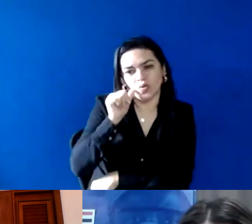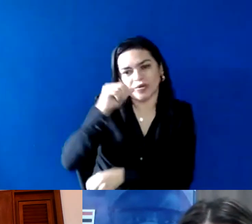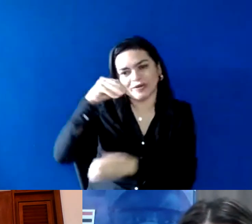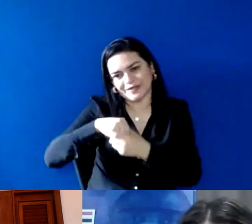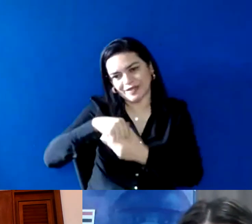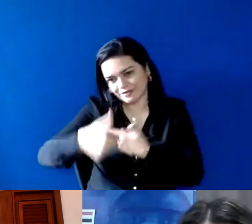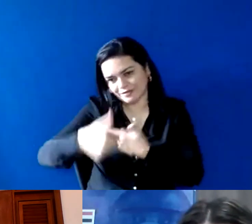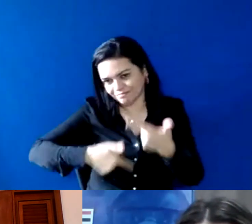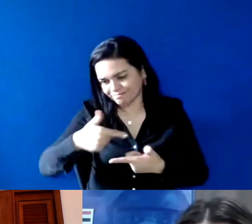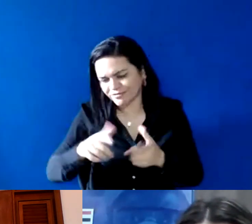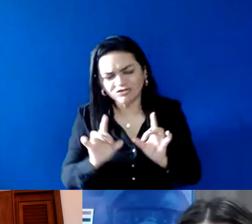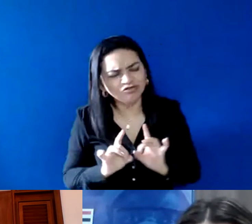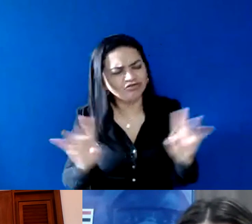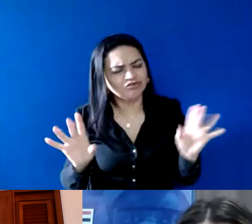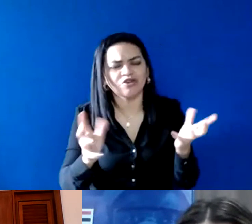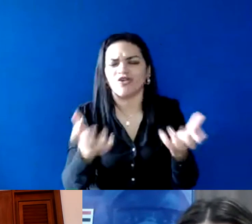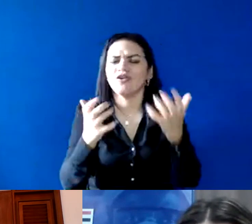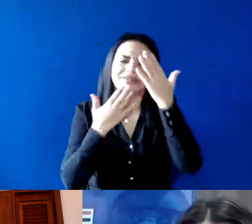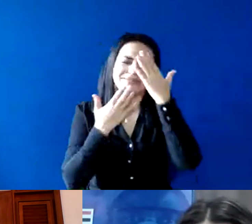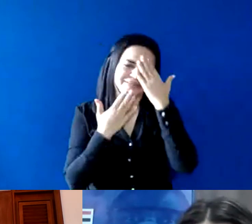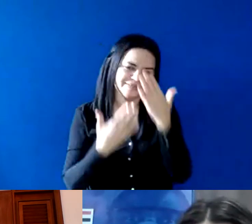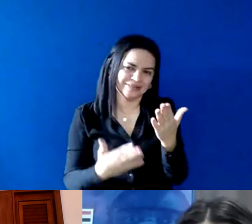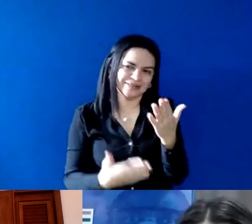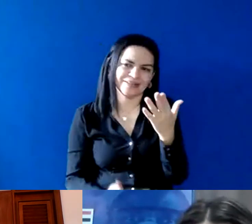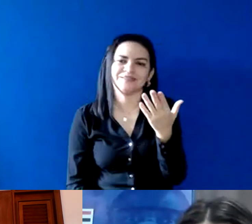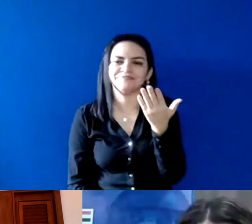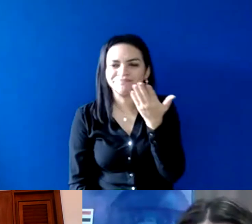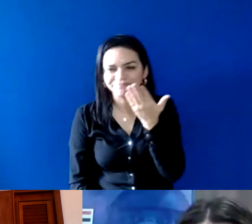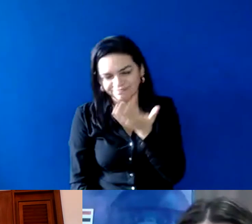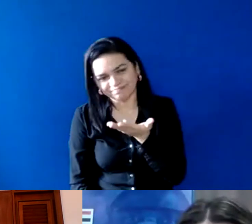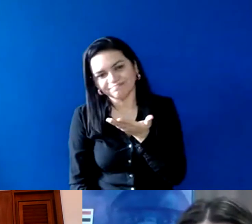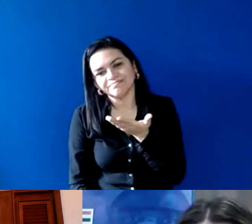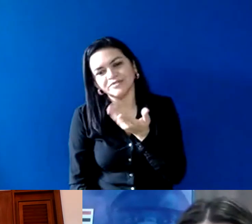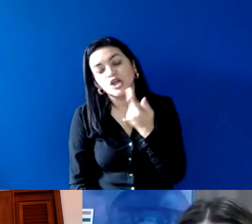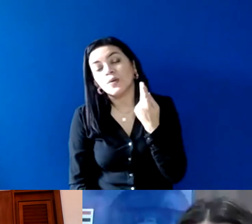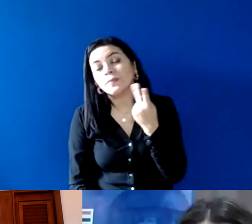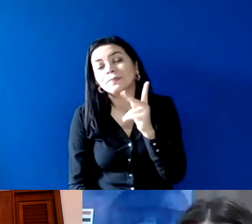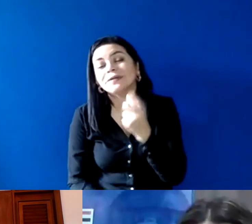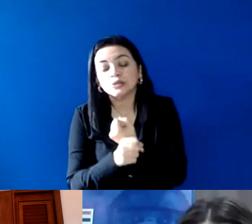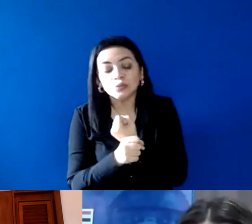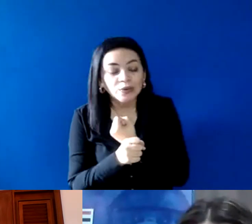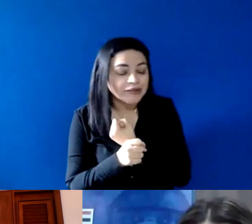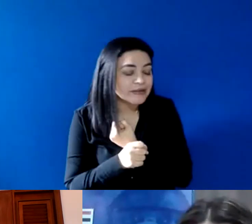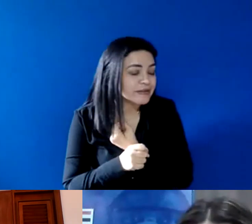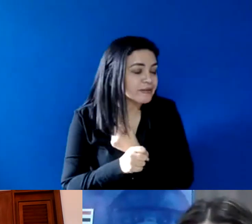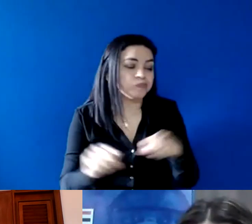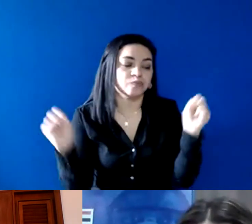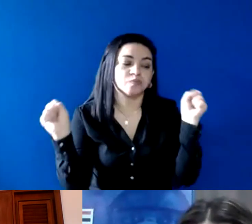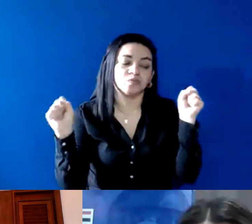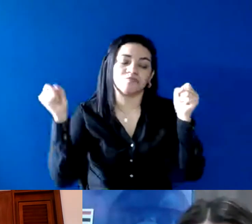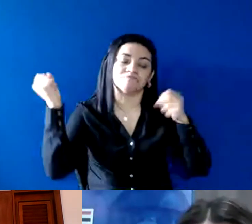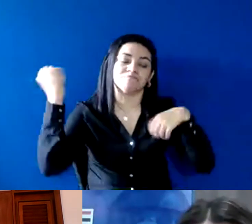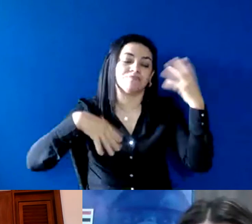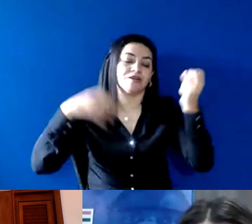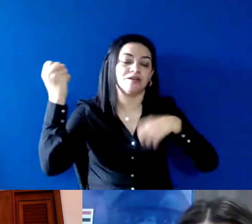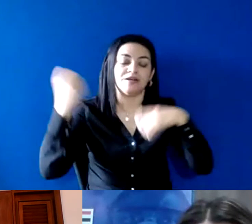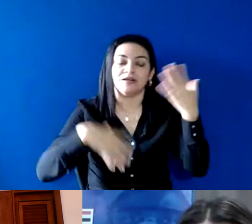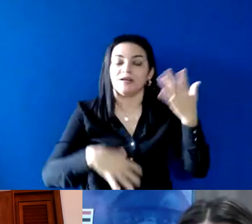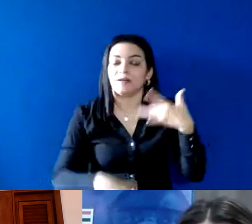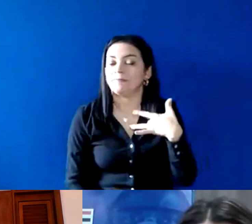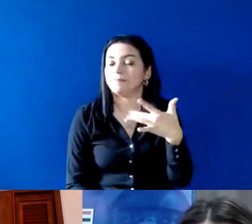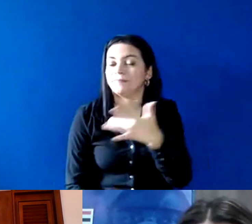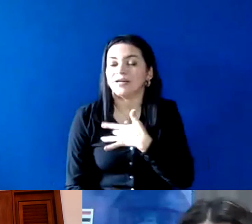serviço. Só queria agradecer mesmo a você pela sua grande e vasta contribuição para a saúde